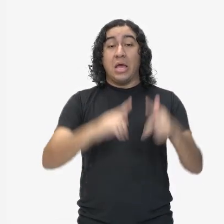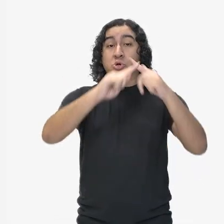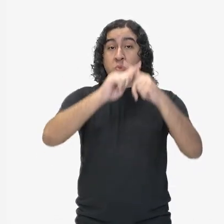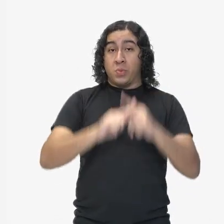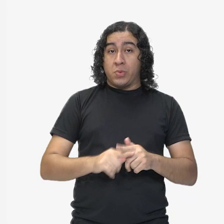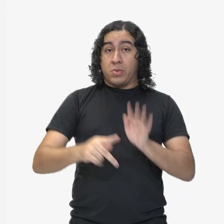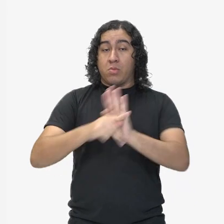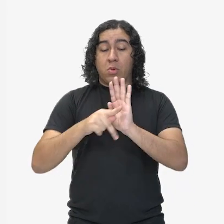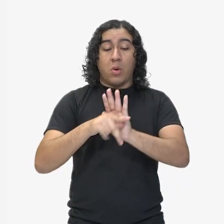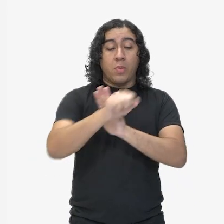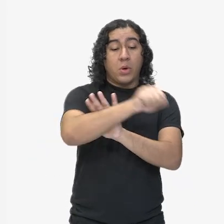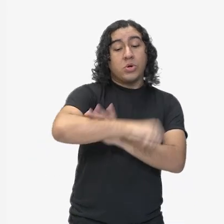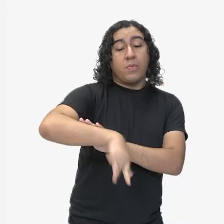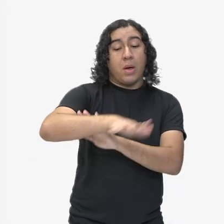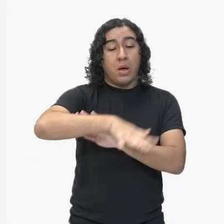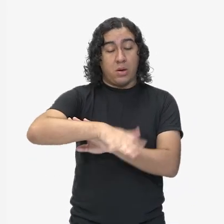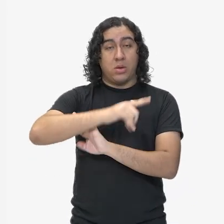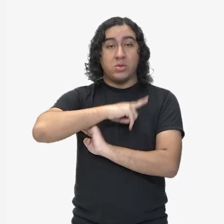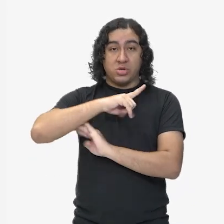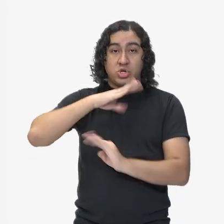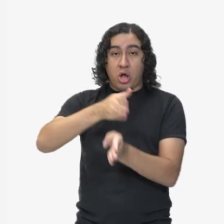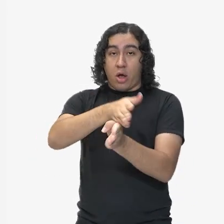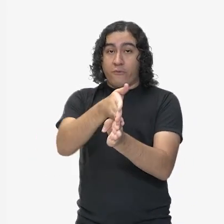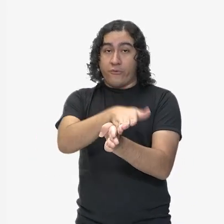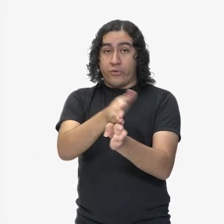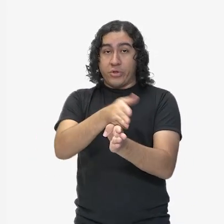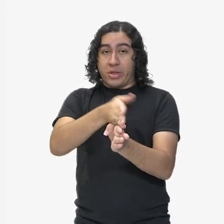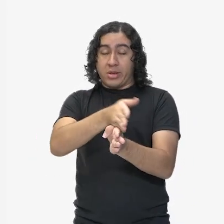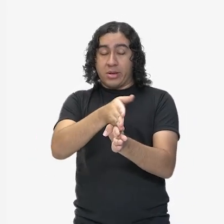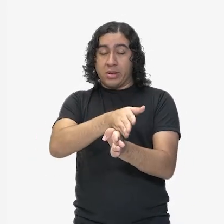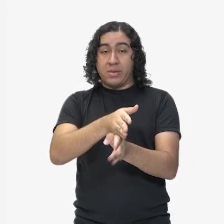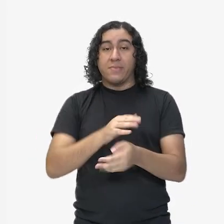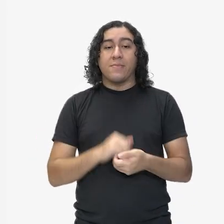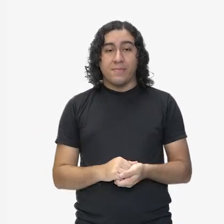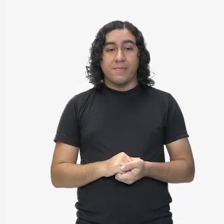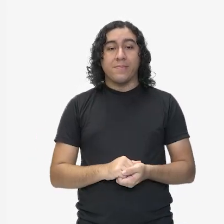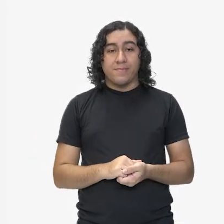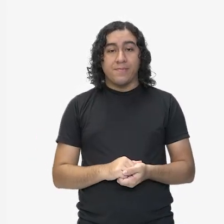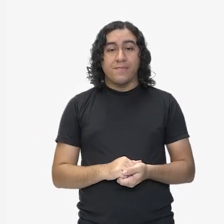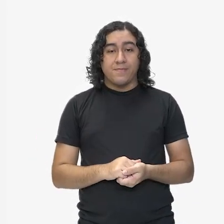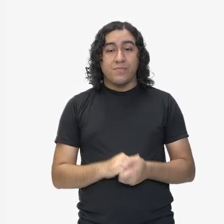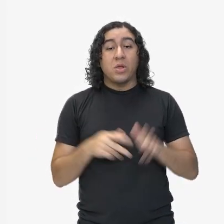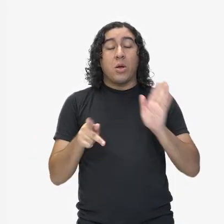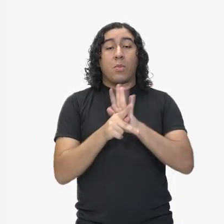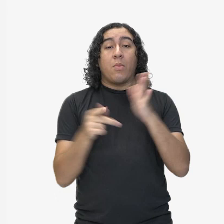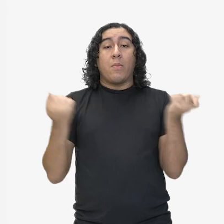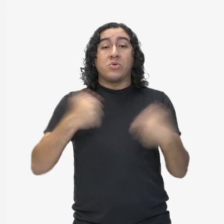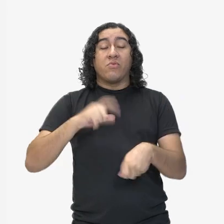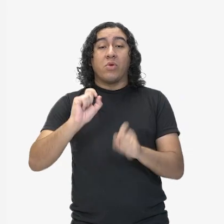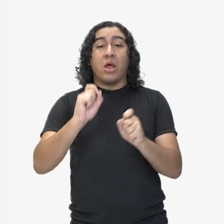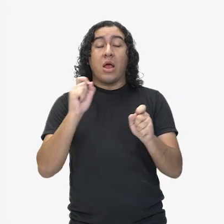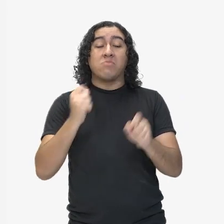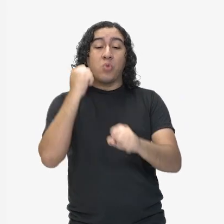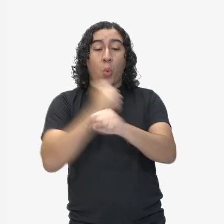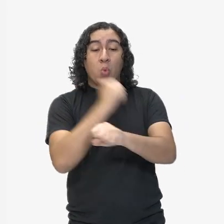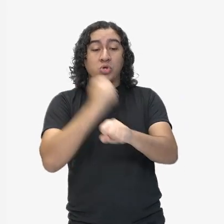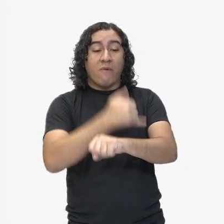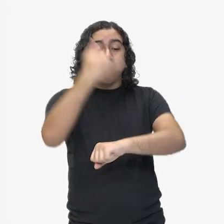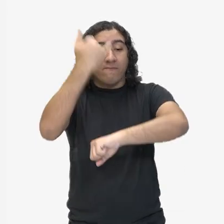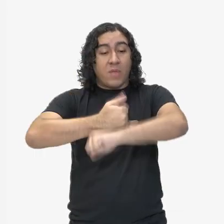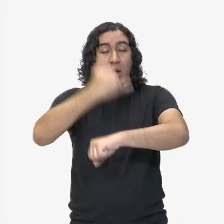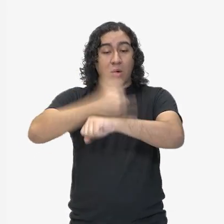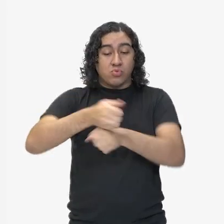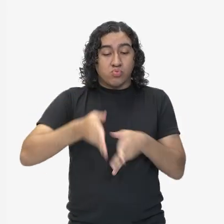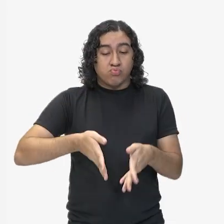né, existentes na fronteira de Santa Catarina e Paraná, como nós já vimos, para a construção de uma estrada de ferro